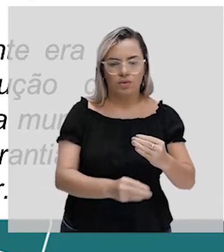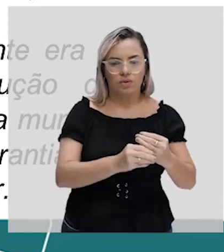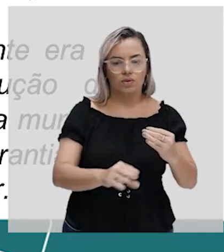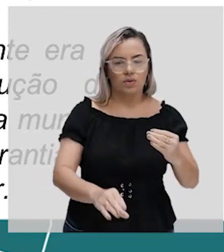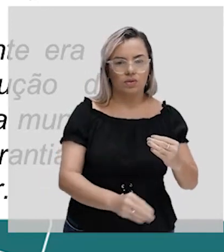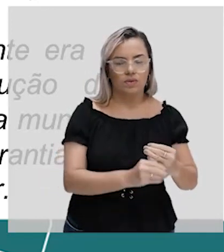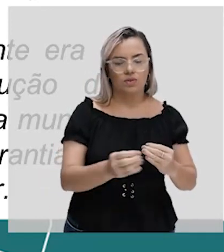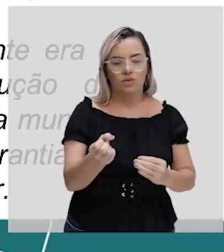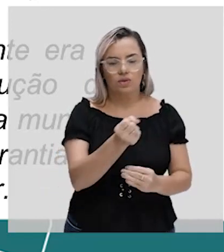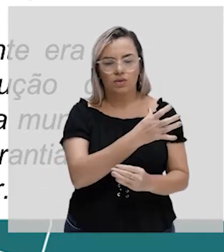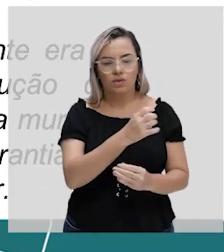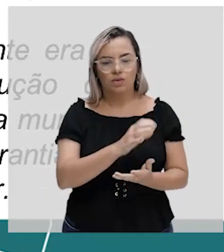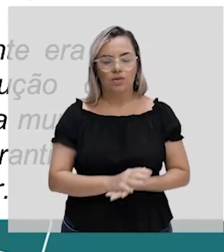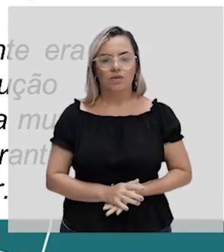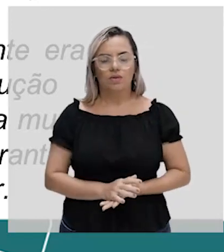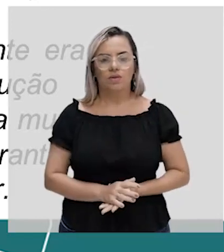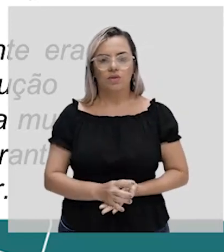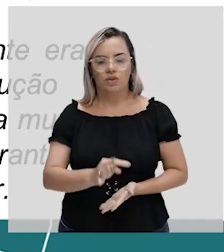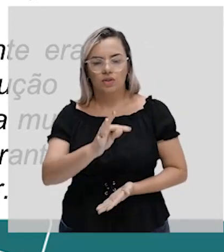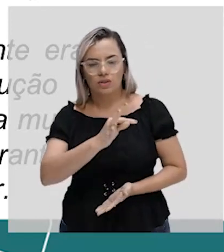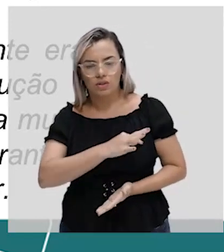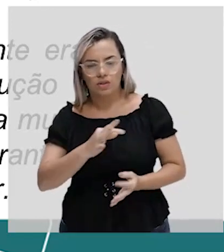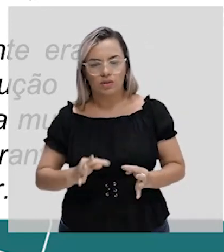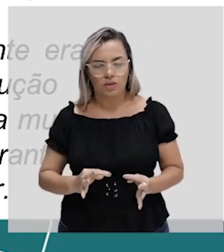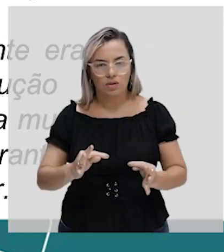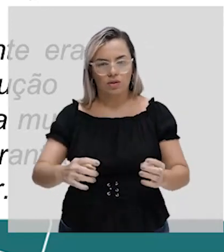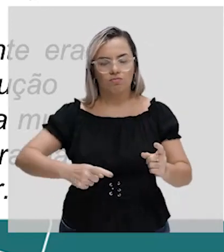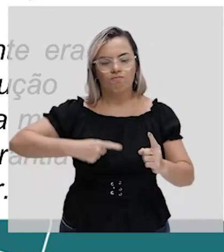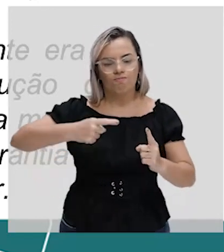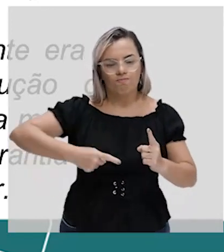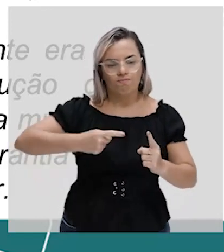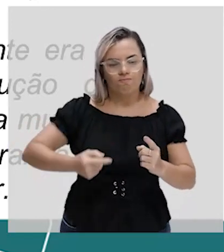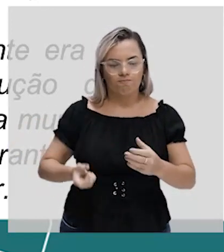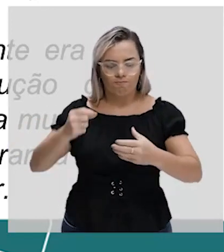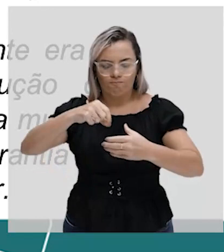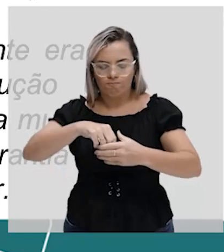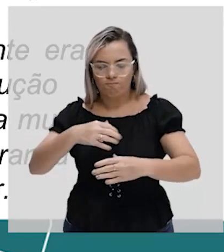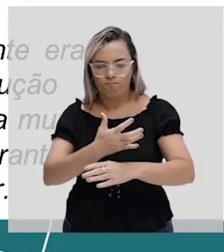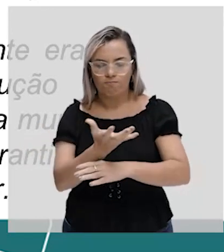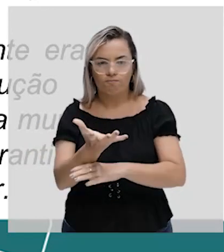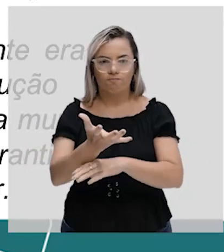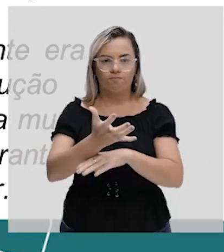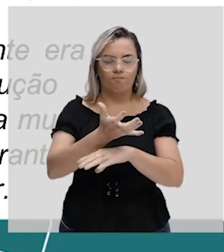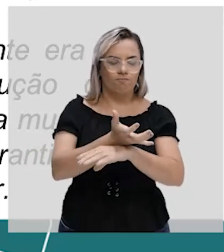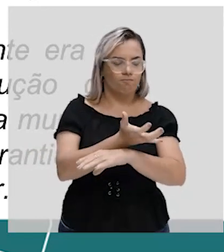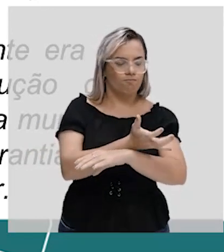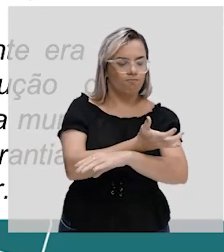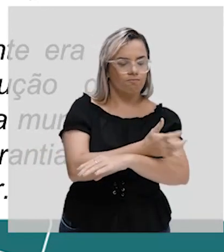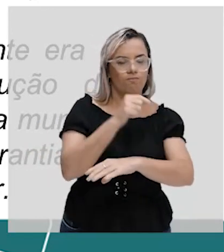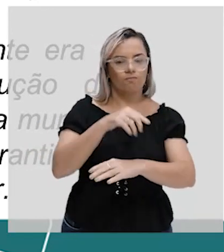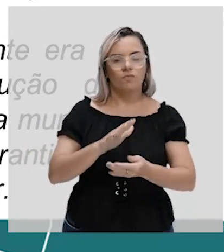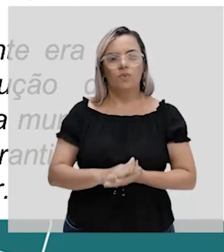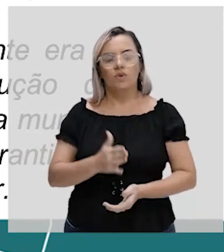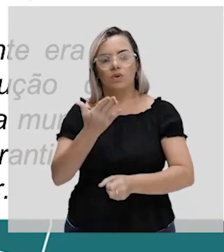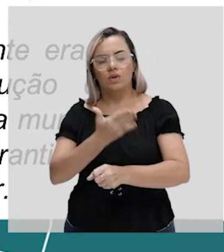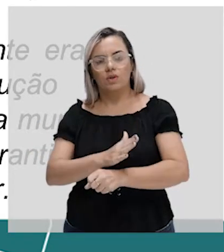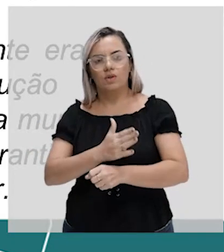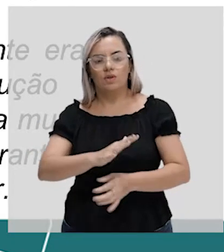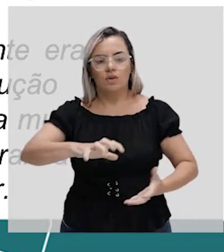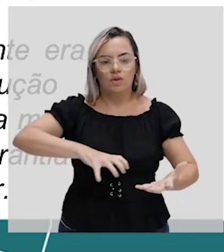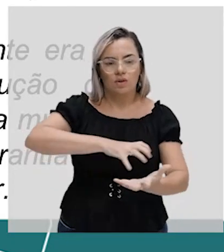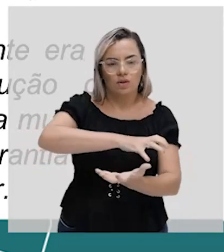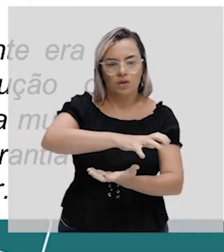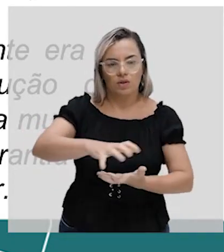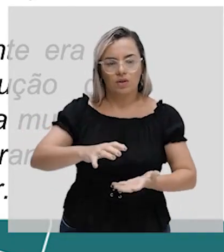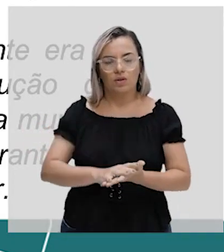de inovações tecnológicas na produção. Em termos práticos, a Revolução Verde foi